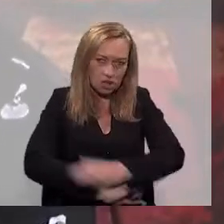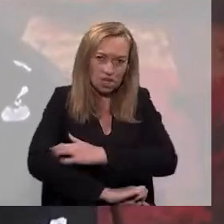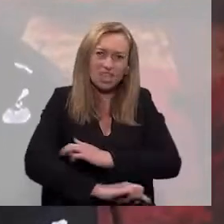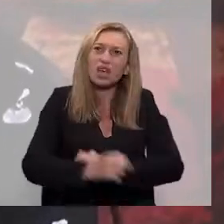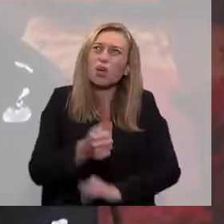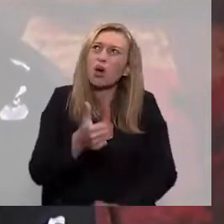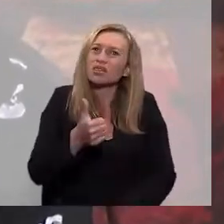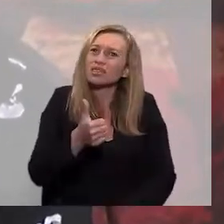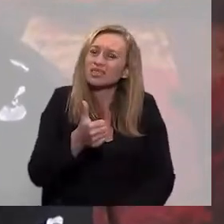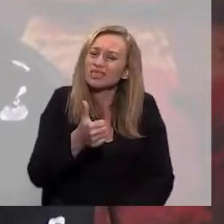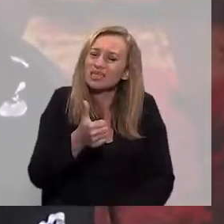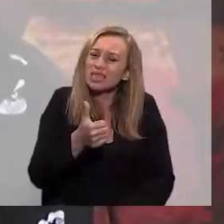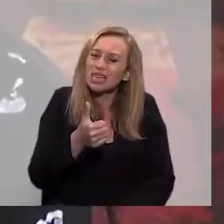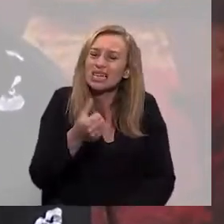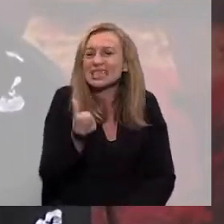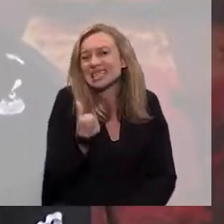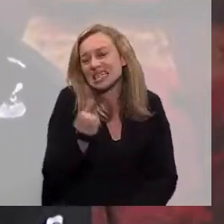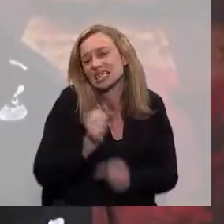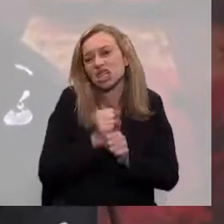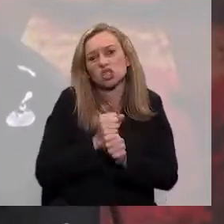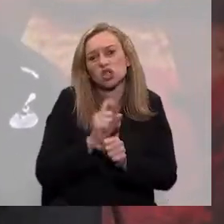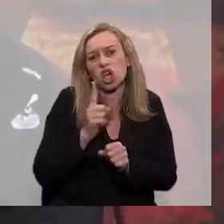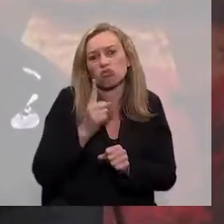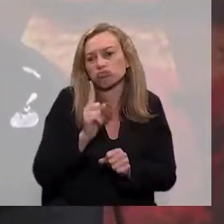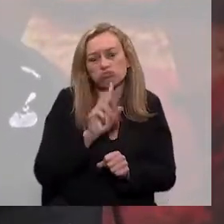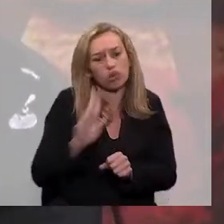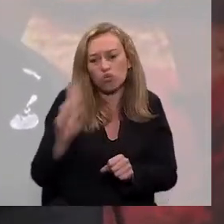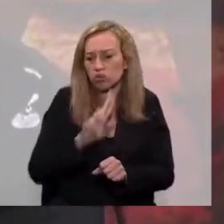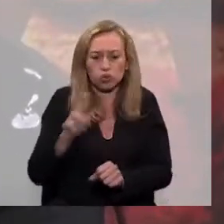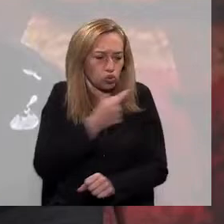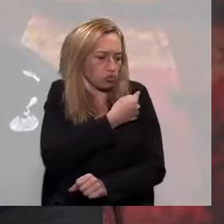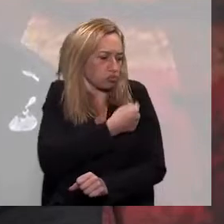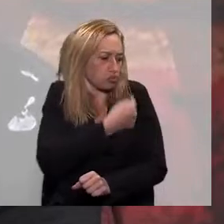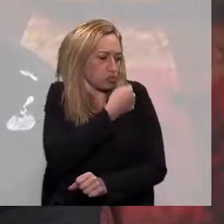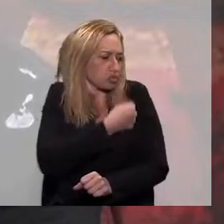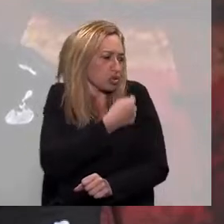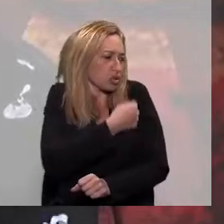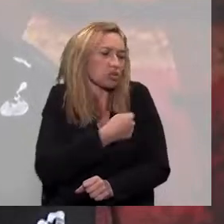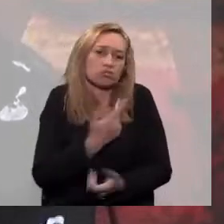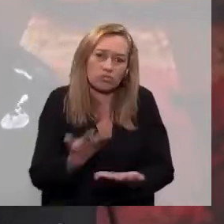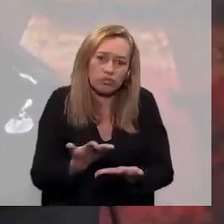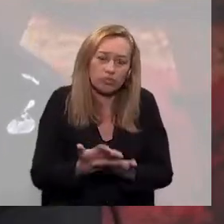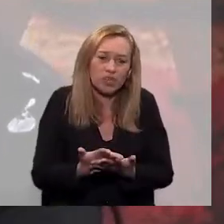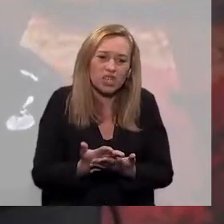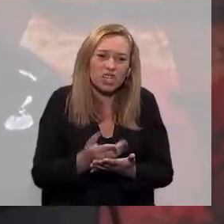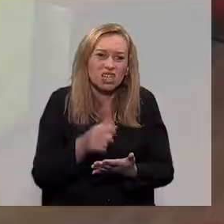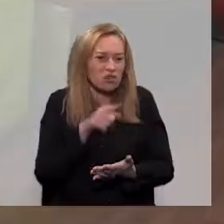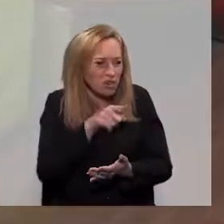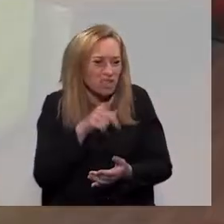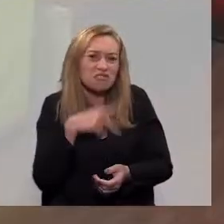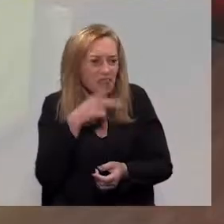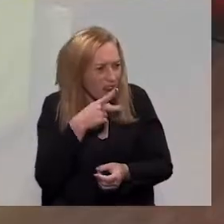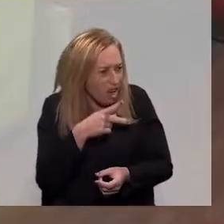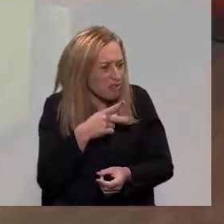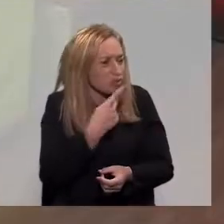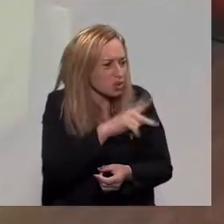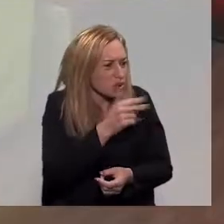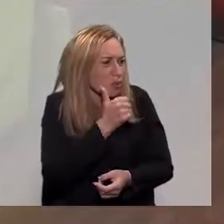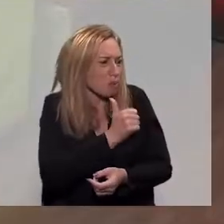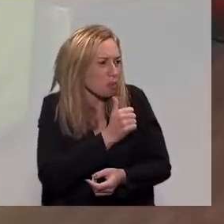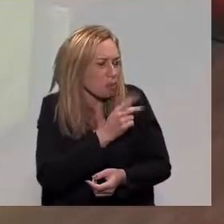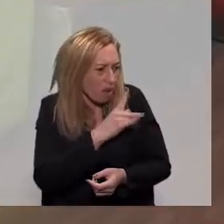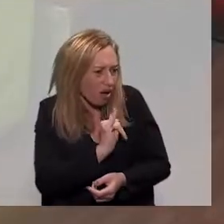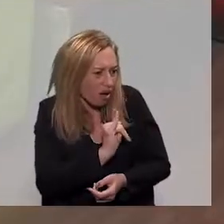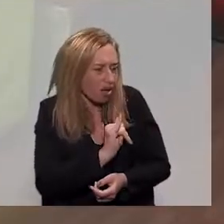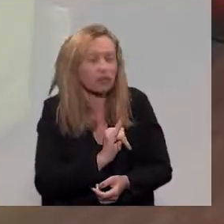tem quase 6 anos que eu não uso regata. Por conta de E você contava esses episódios pro